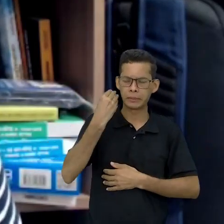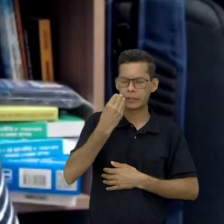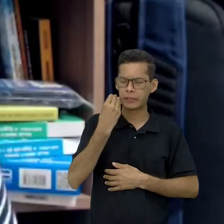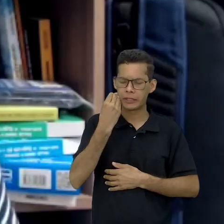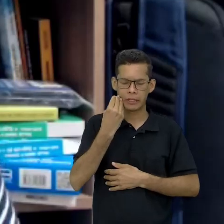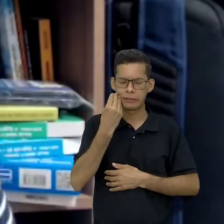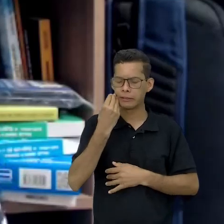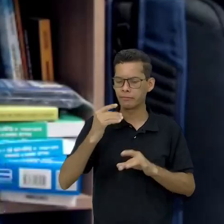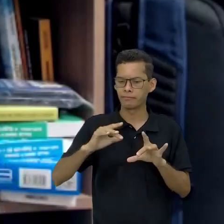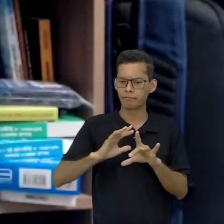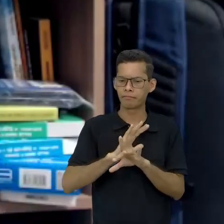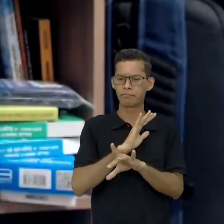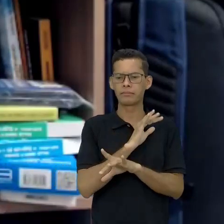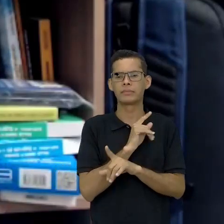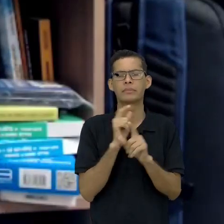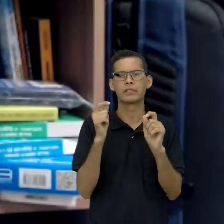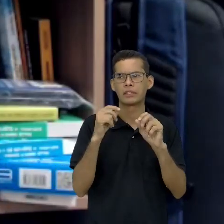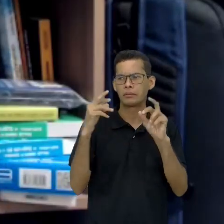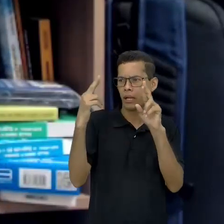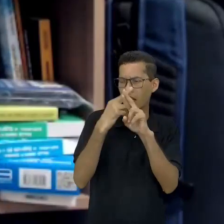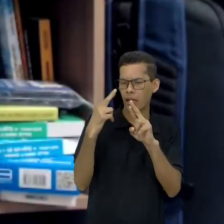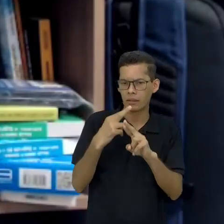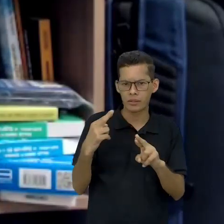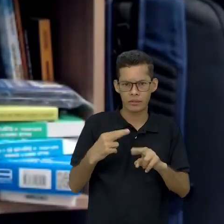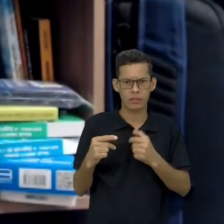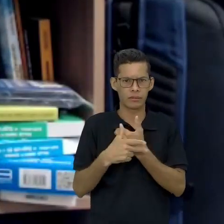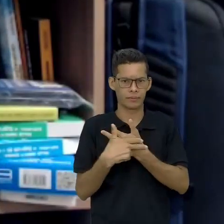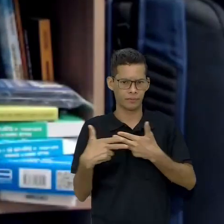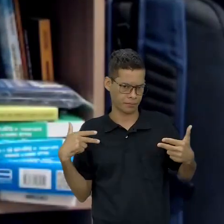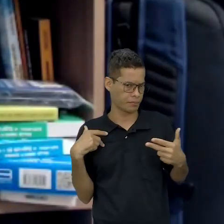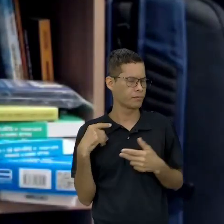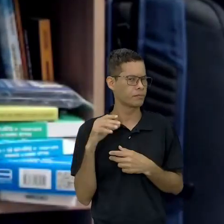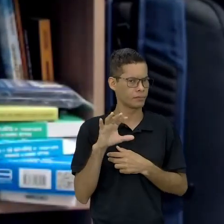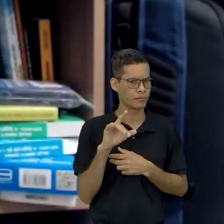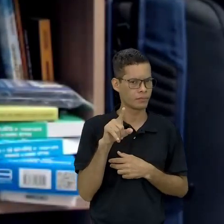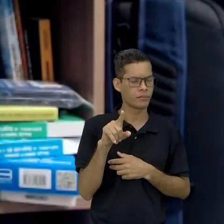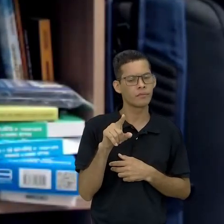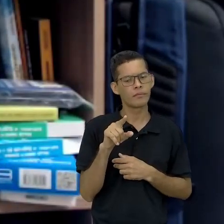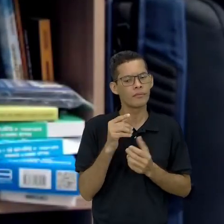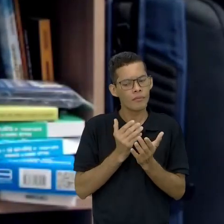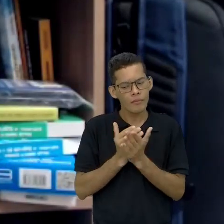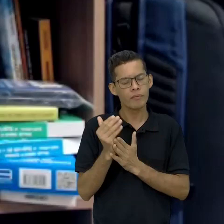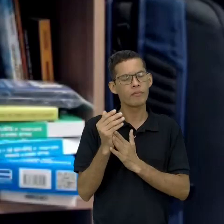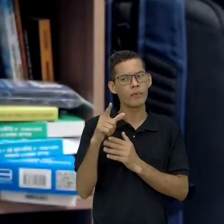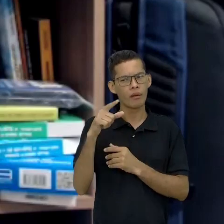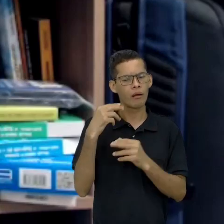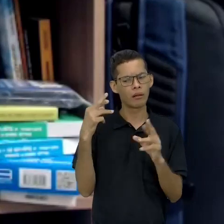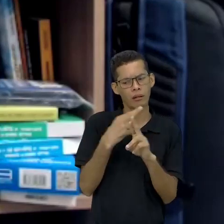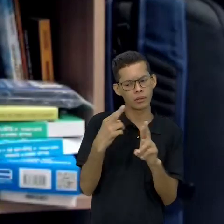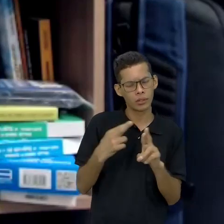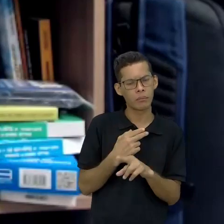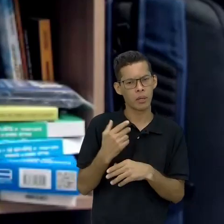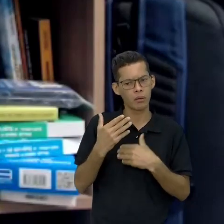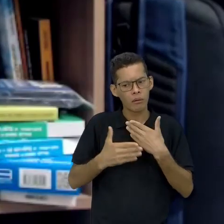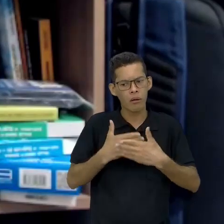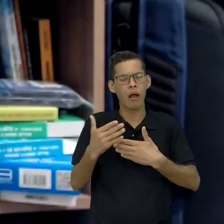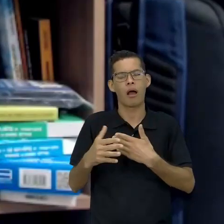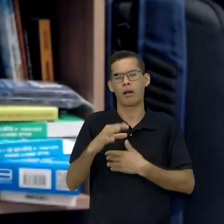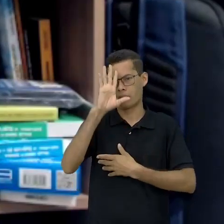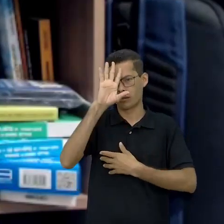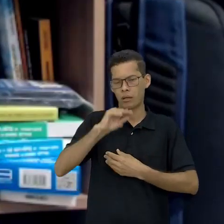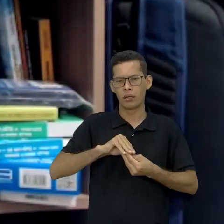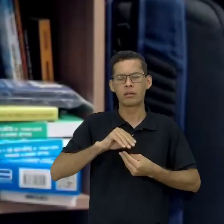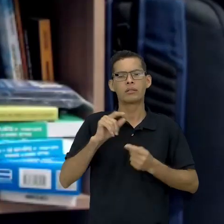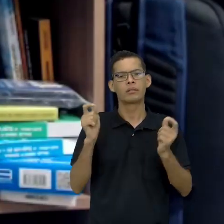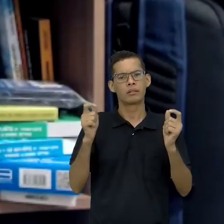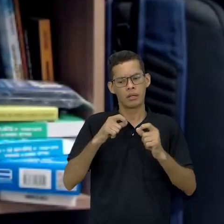para relacionar, né? E a partir do relacionamento, compreender e tomar uma decisão